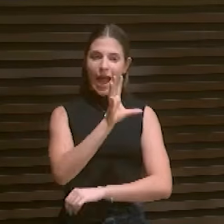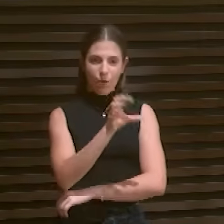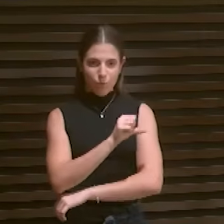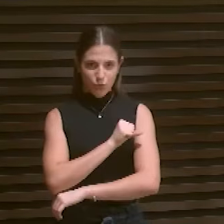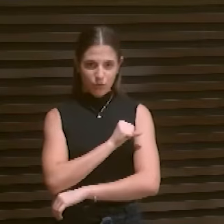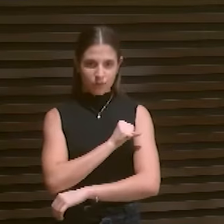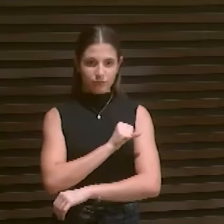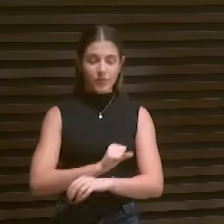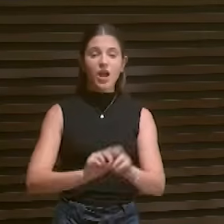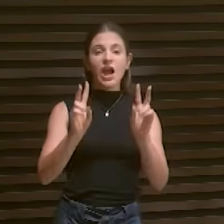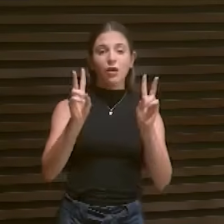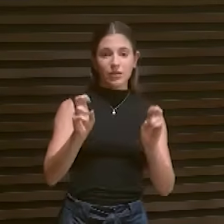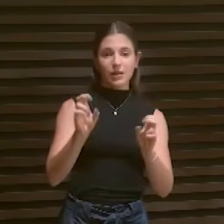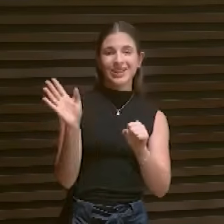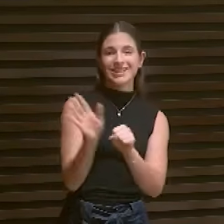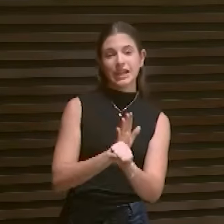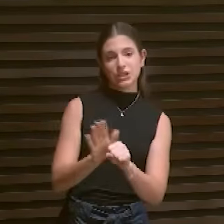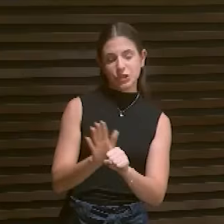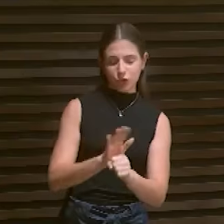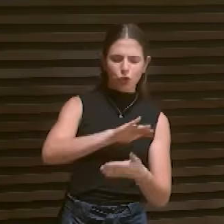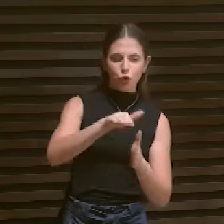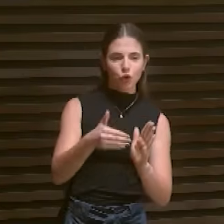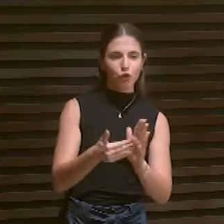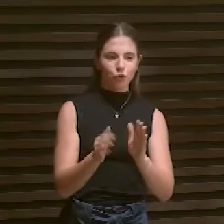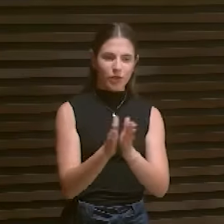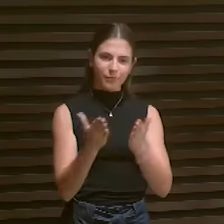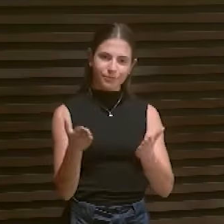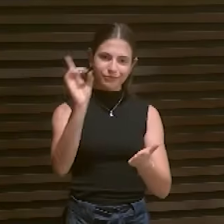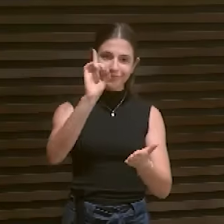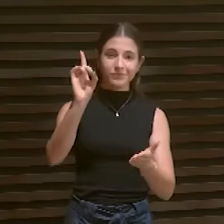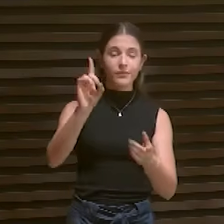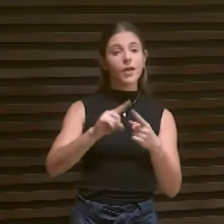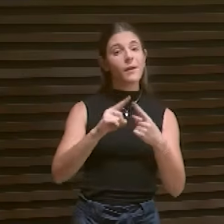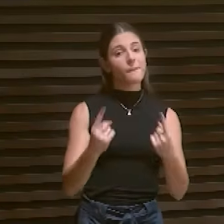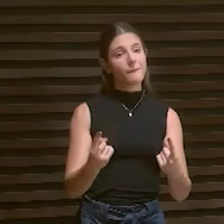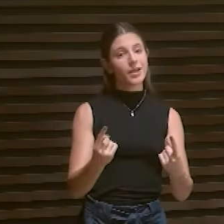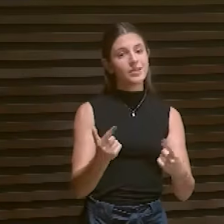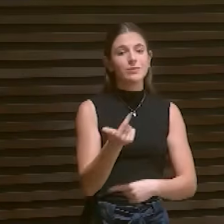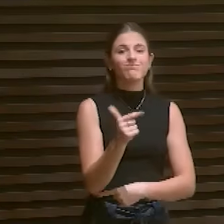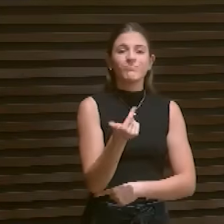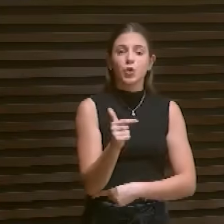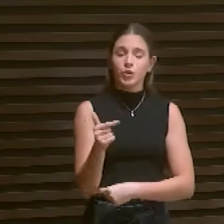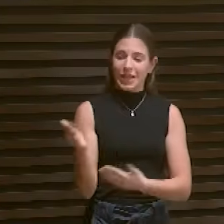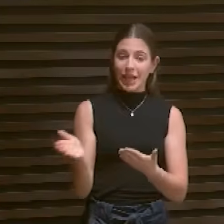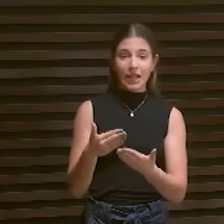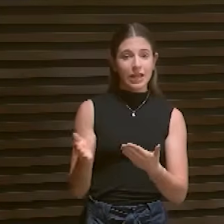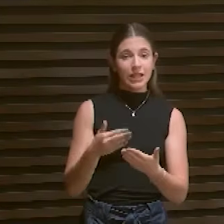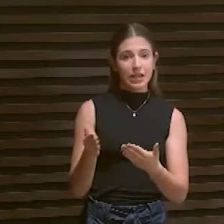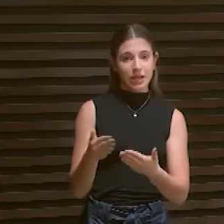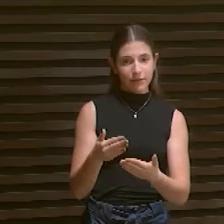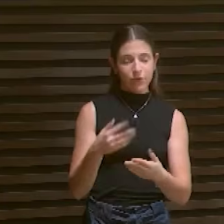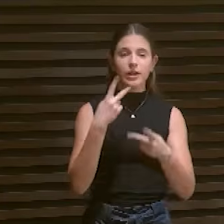tema que está recheado em toda a Bíblia. Mas em nenhum lugar, em nenhum outro livro se fala tanto